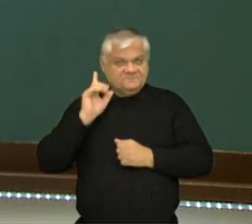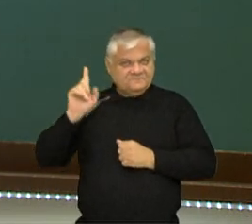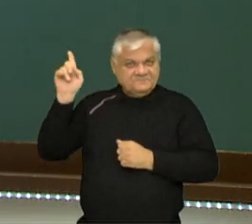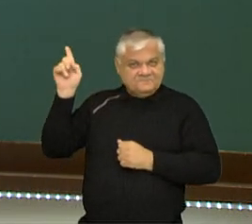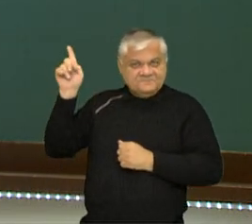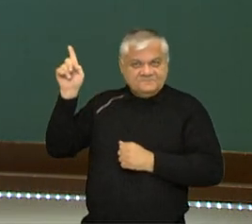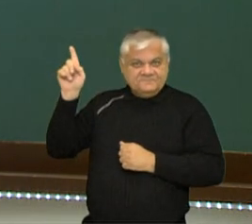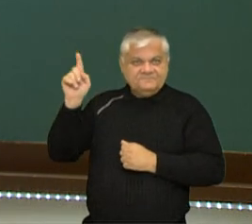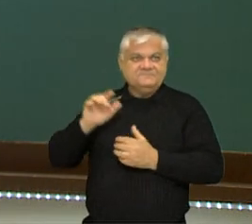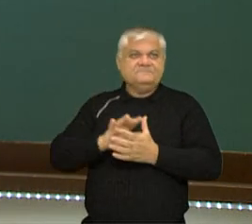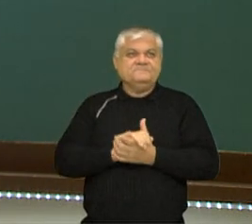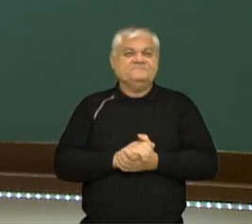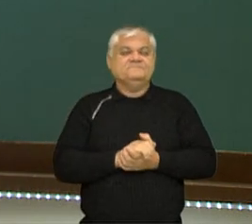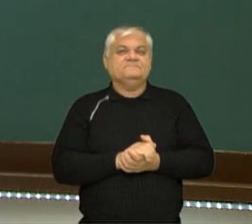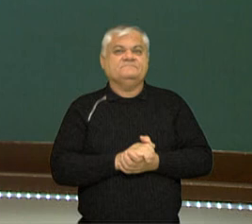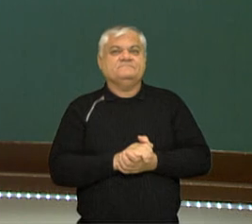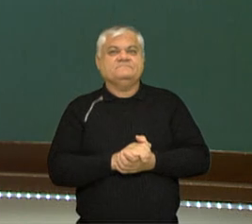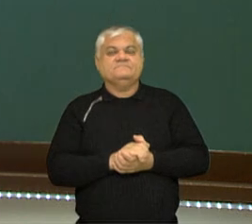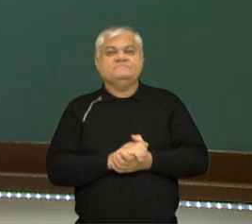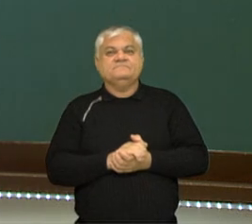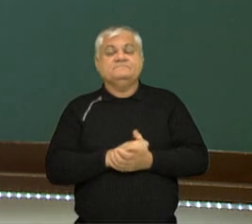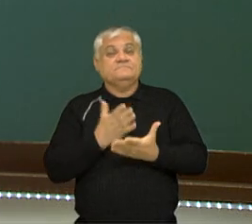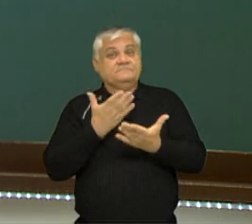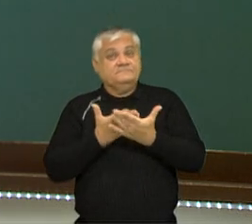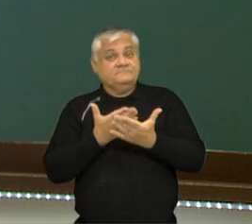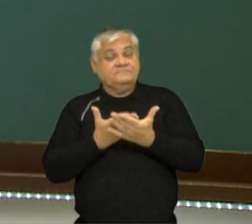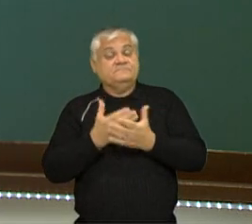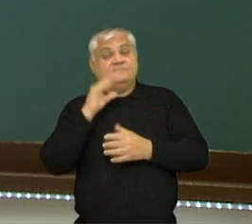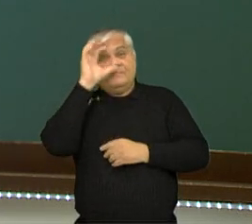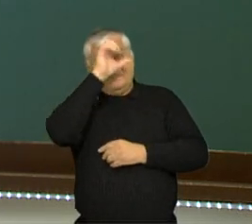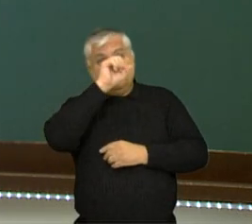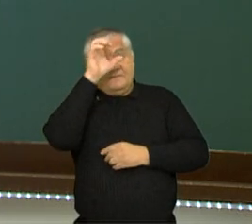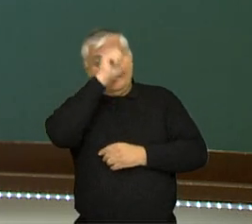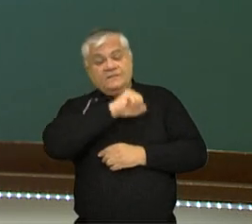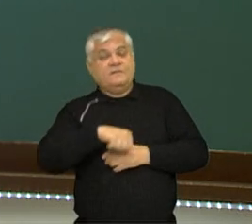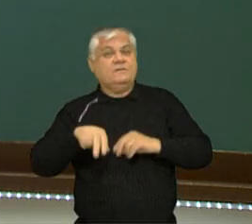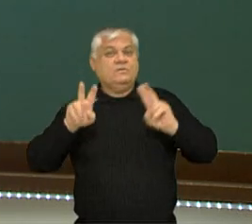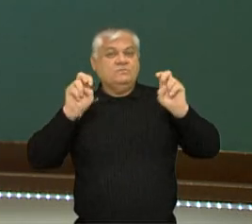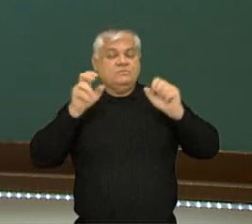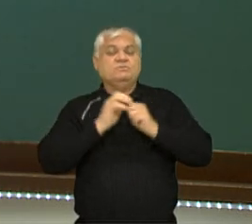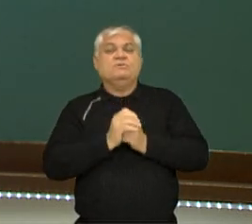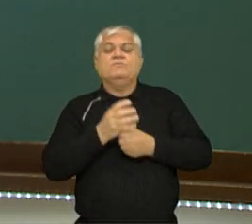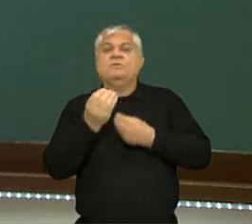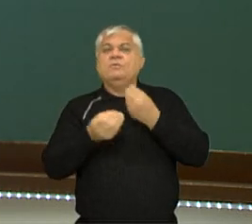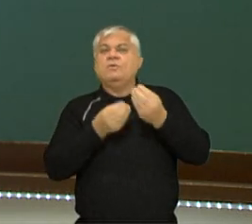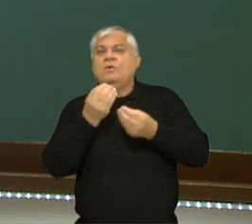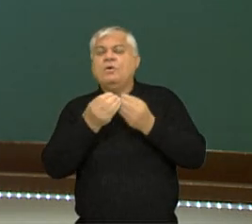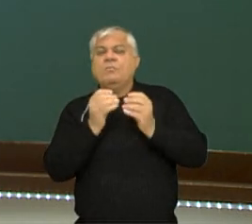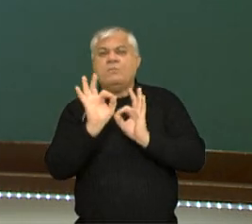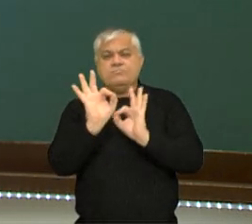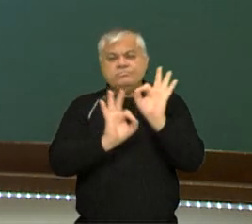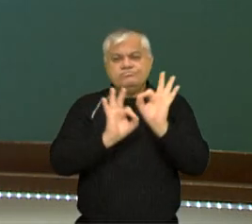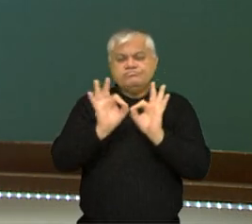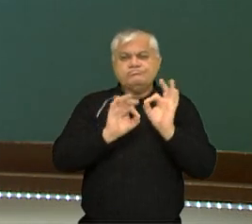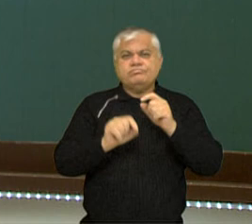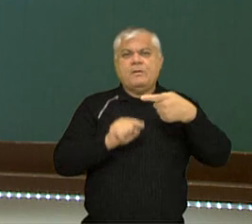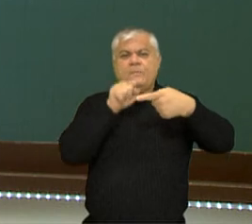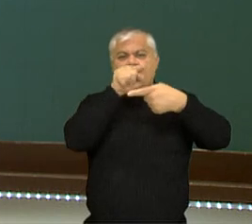sobre 30. Tudo bem? Então, nessa aula, nós falamos sobre as propriedades